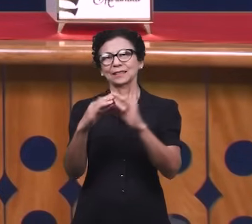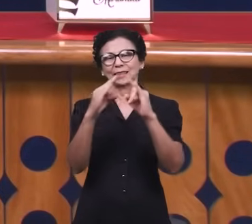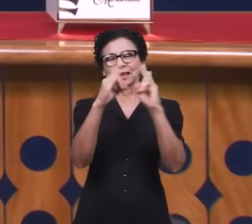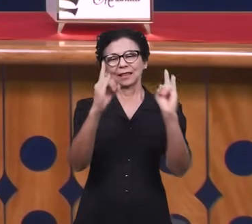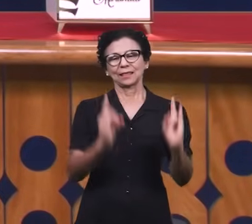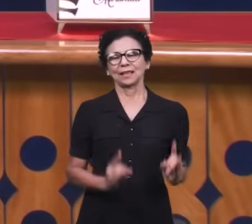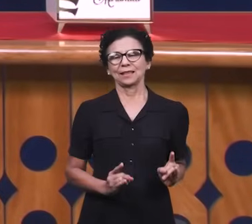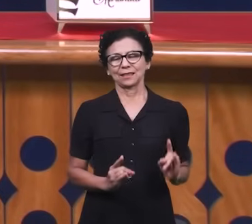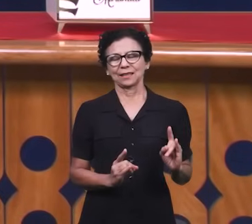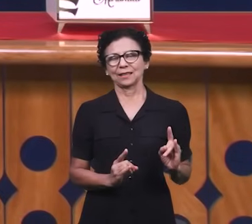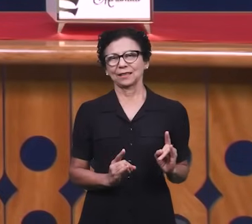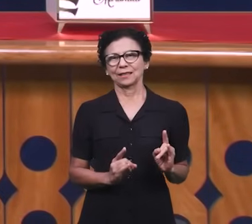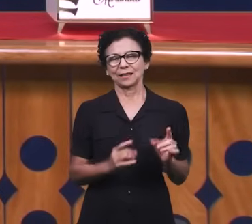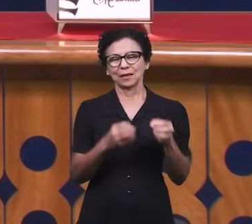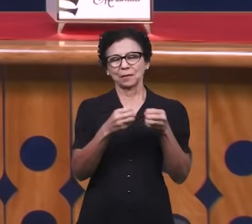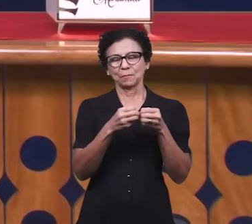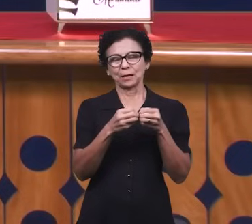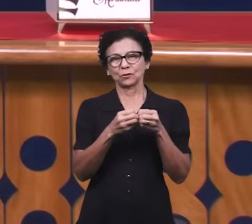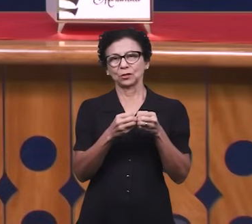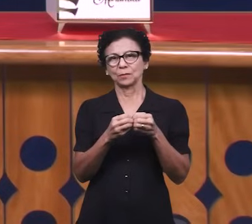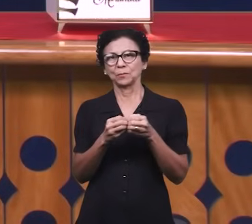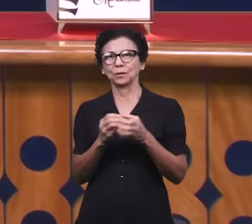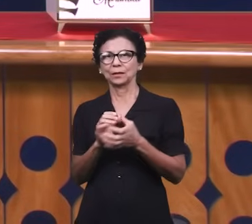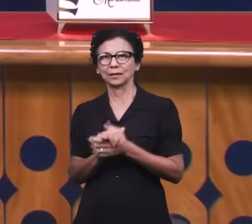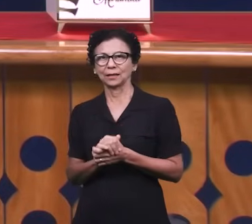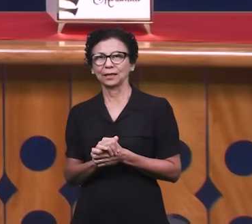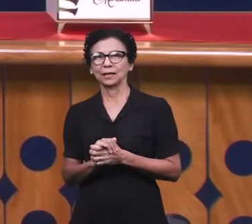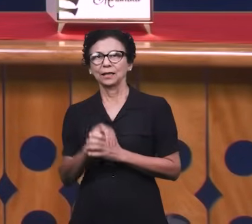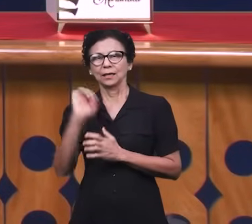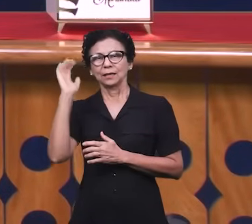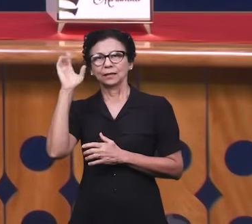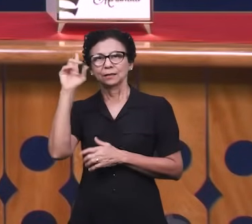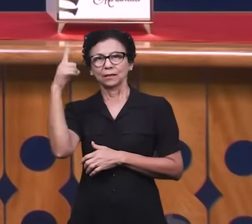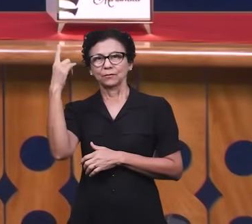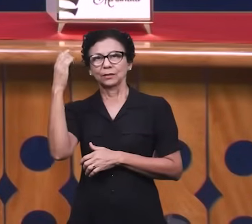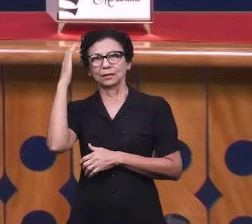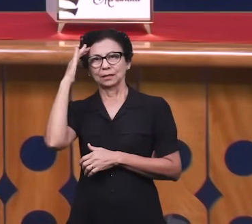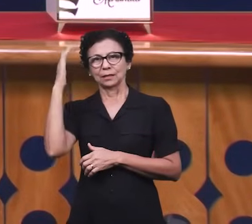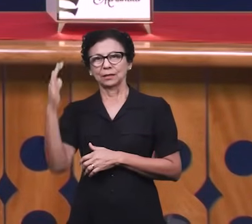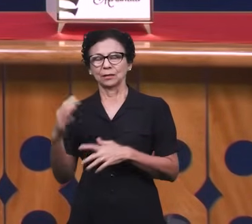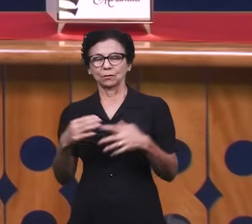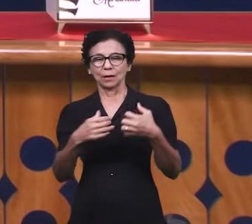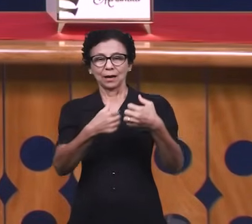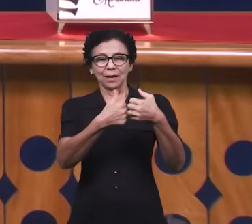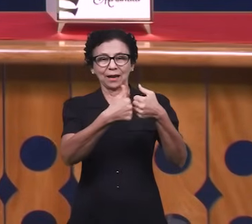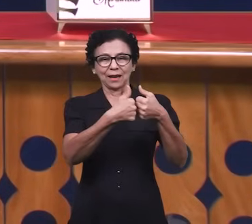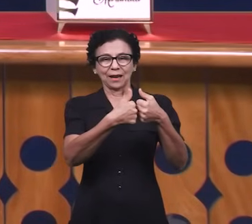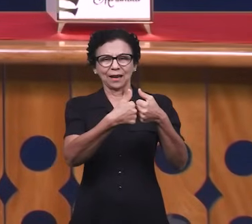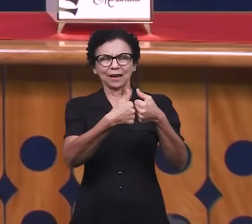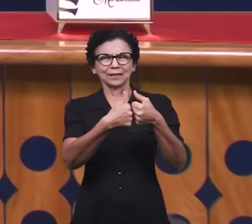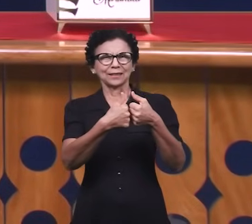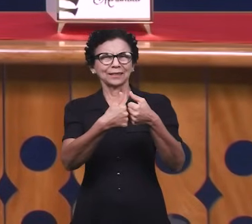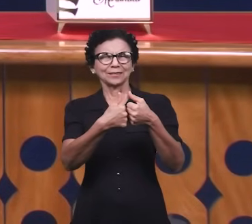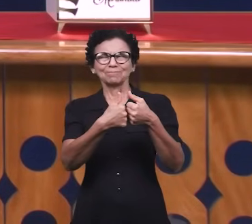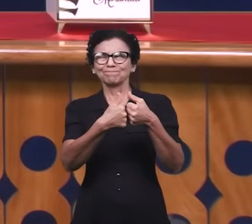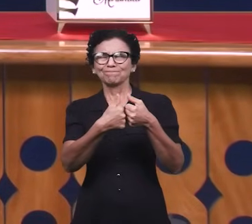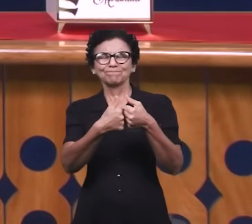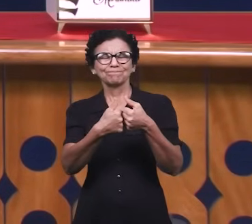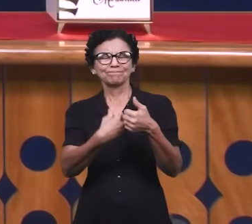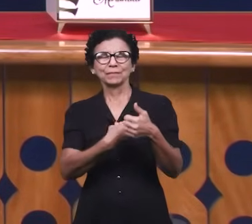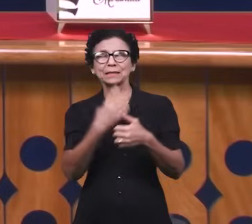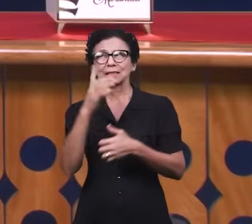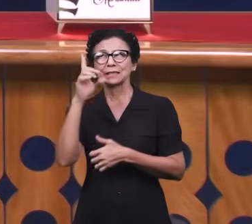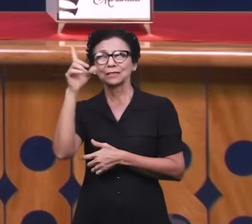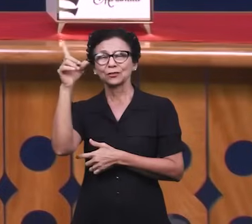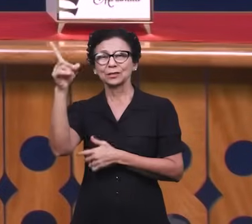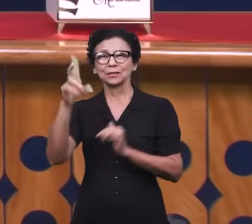tinha o entendimento da representação da arca, que era a presença de Deus, ele queria Deus próximo dele. Findamos a